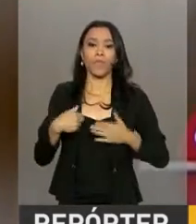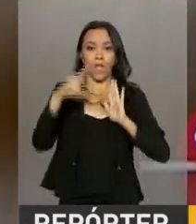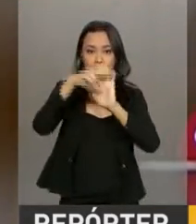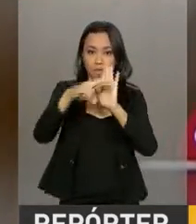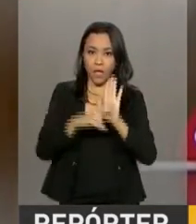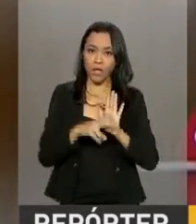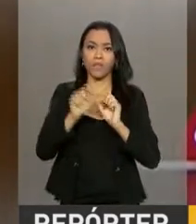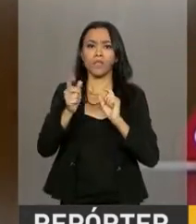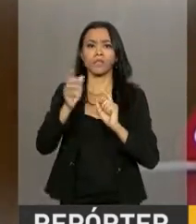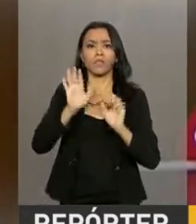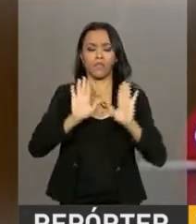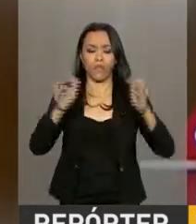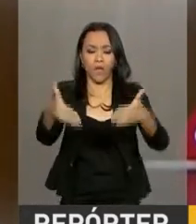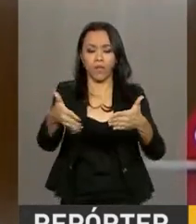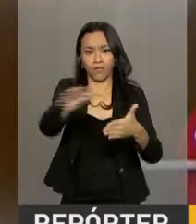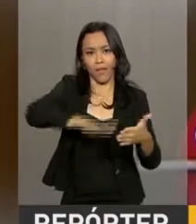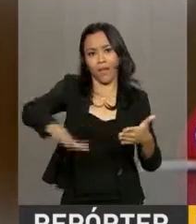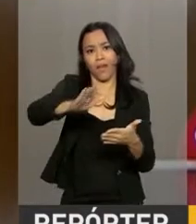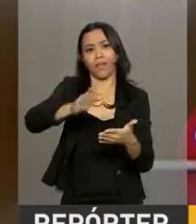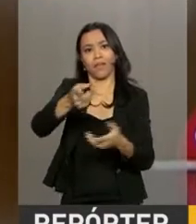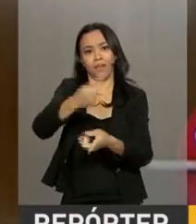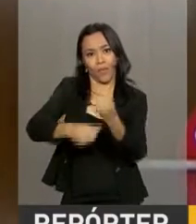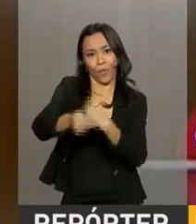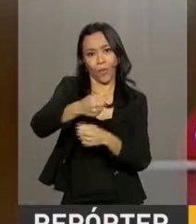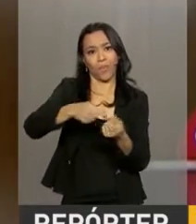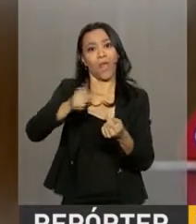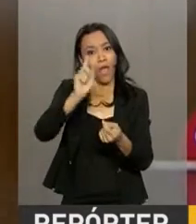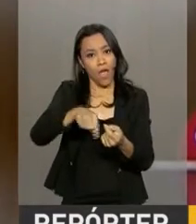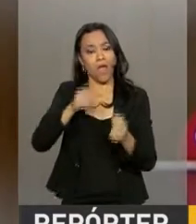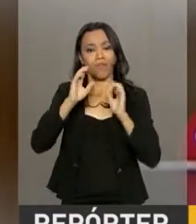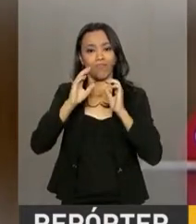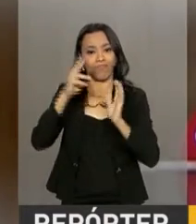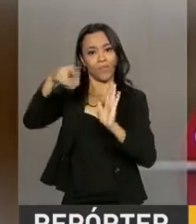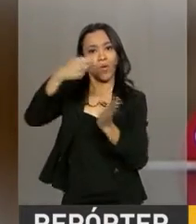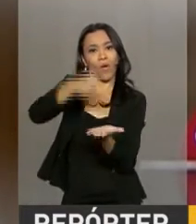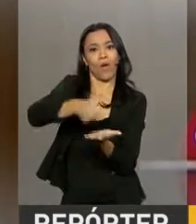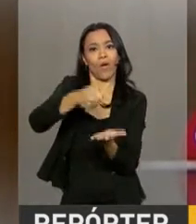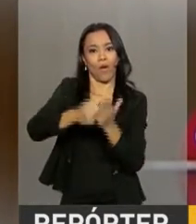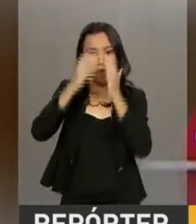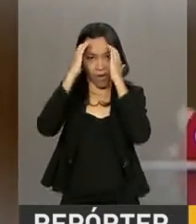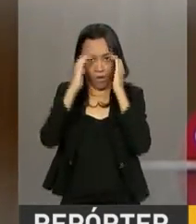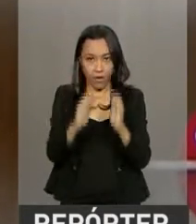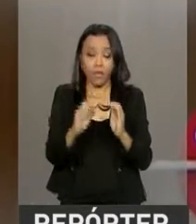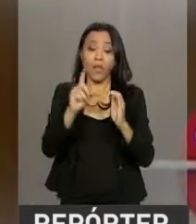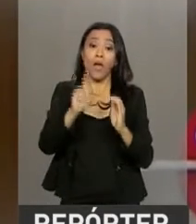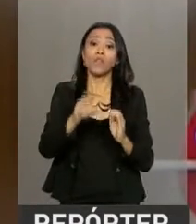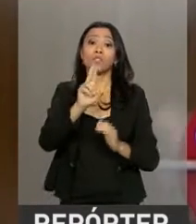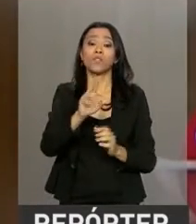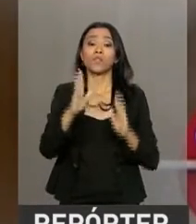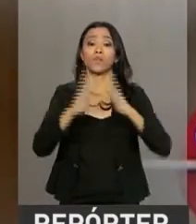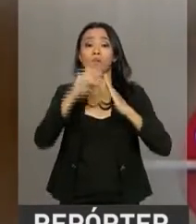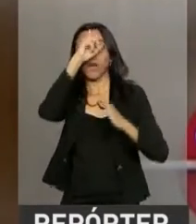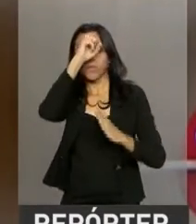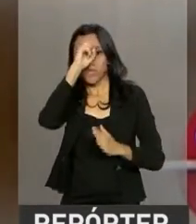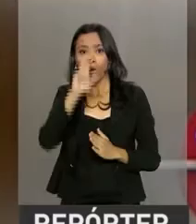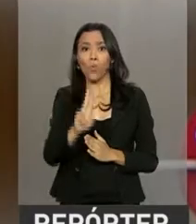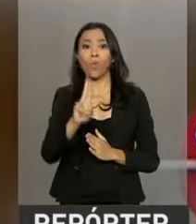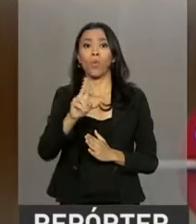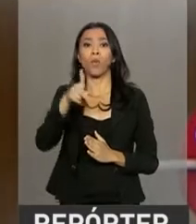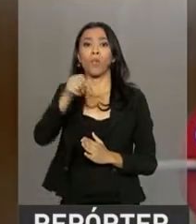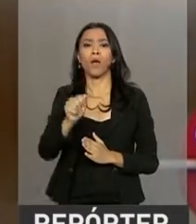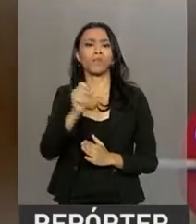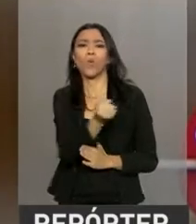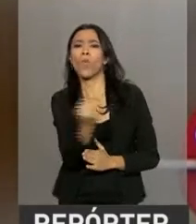estamos promovendo permitem o cumprimento das obrigações é uma suposição disponíveis são 99